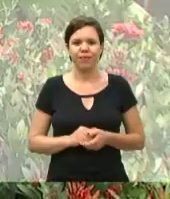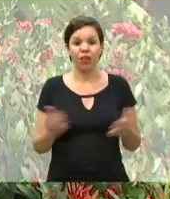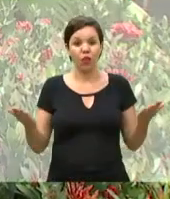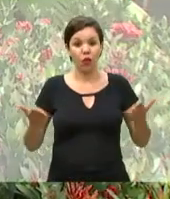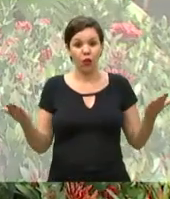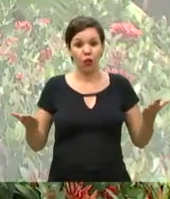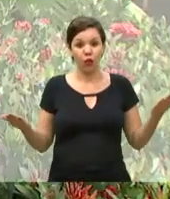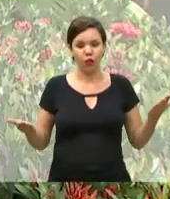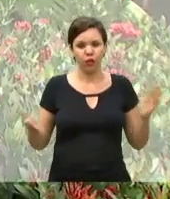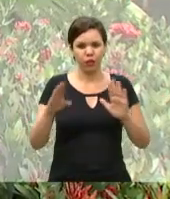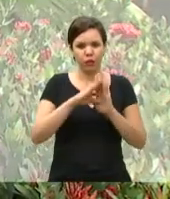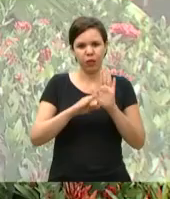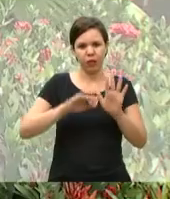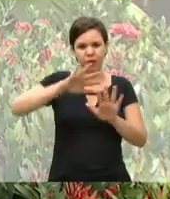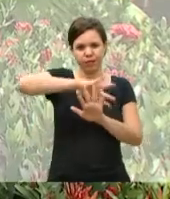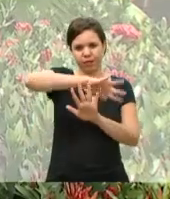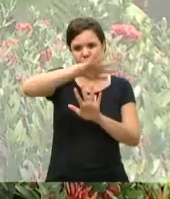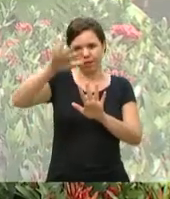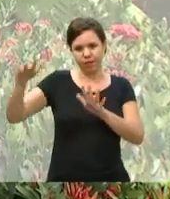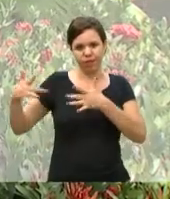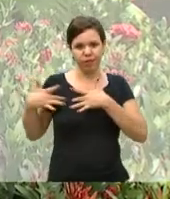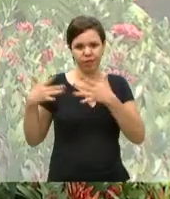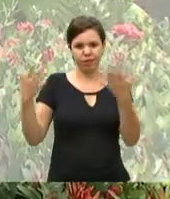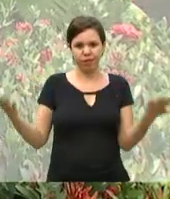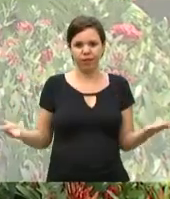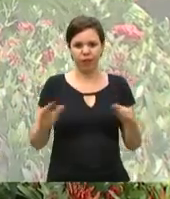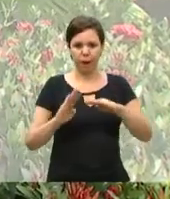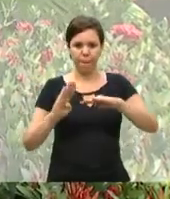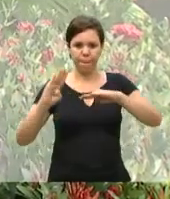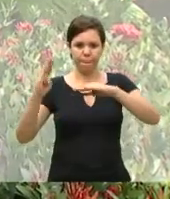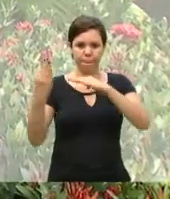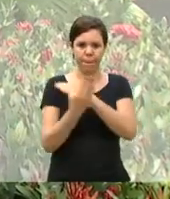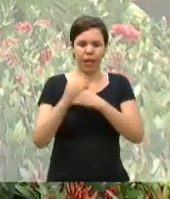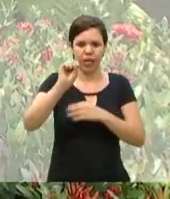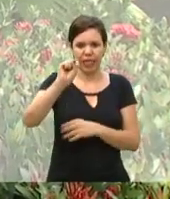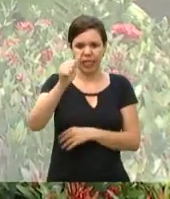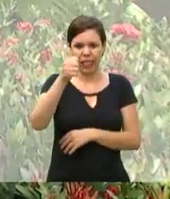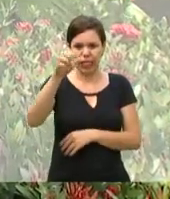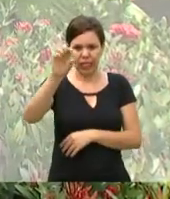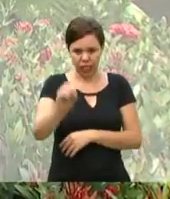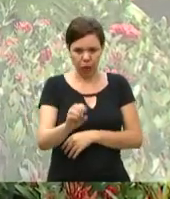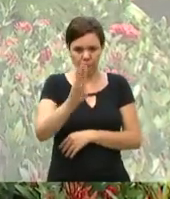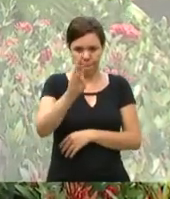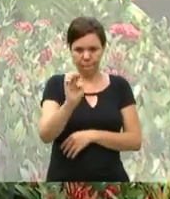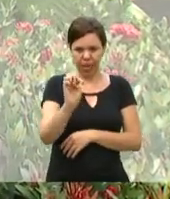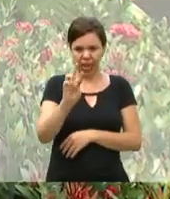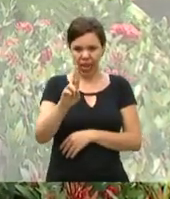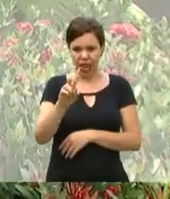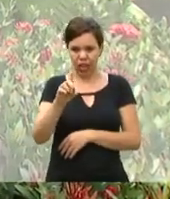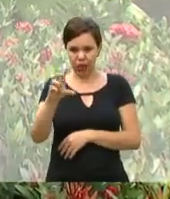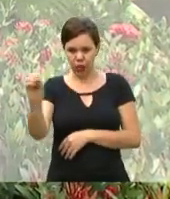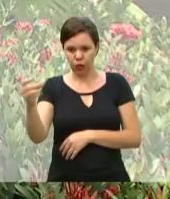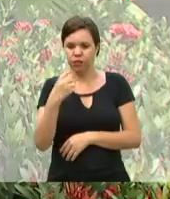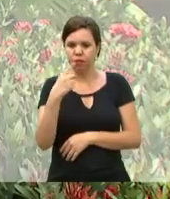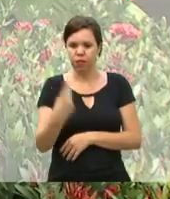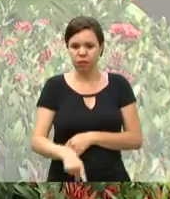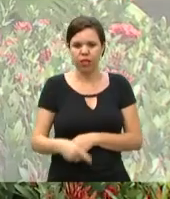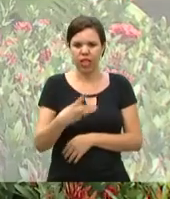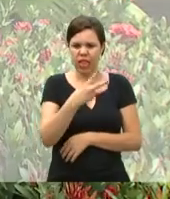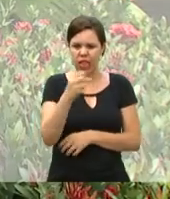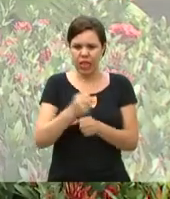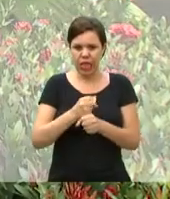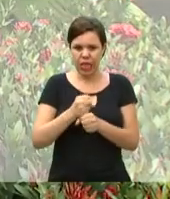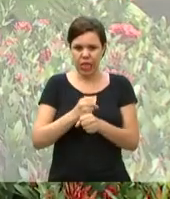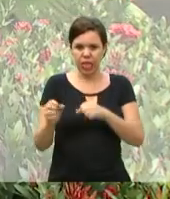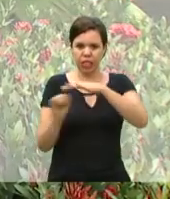Hoje, o Mãos Solidárias veio até o bairro São Bernardo, em Campinas, para contar uma história de mais de 30 anos. É a